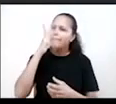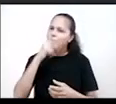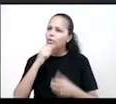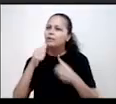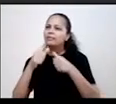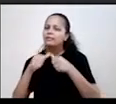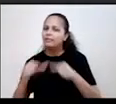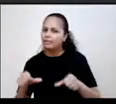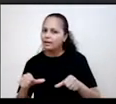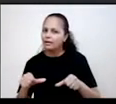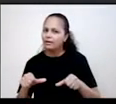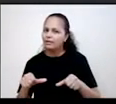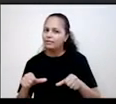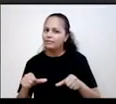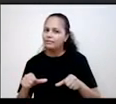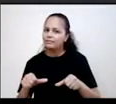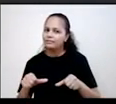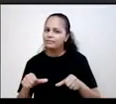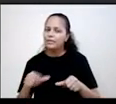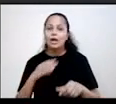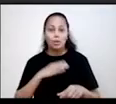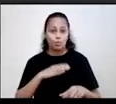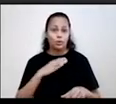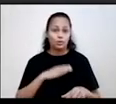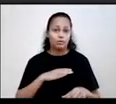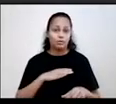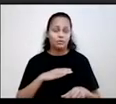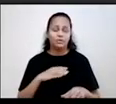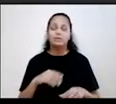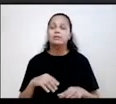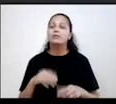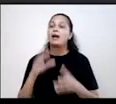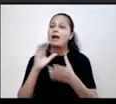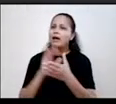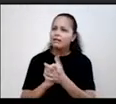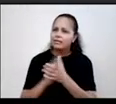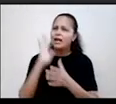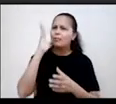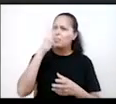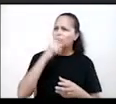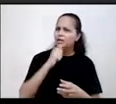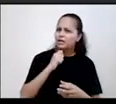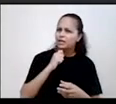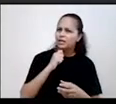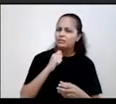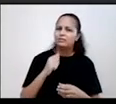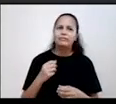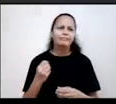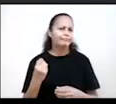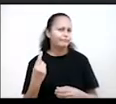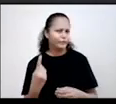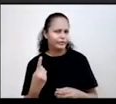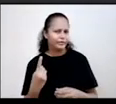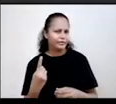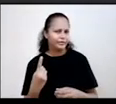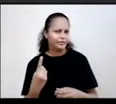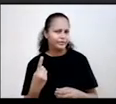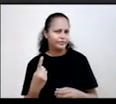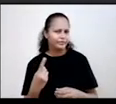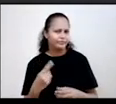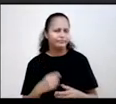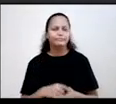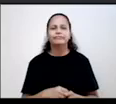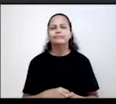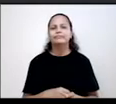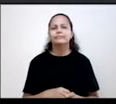bonita está. Casa A bonita está, meio estranho. Está casa A